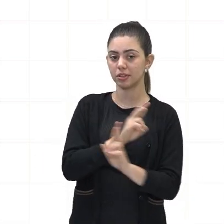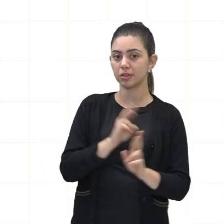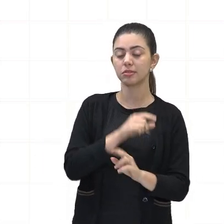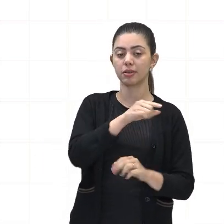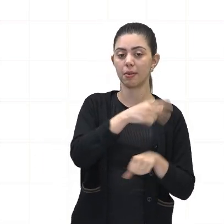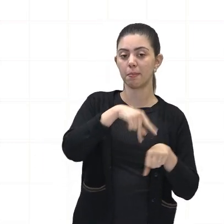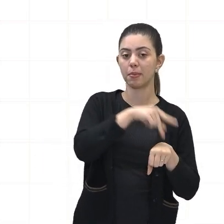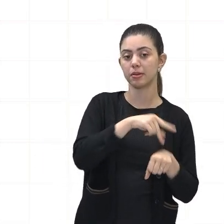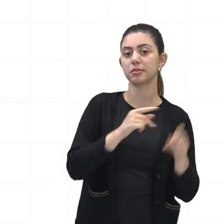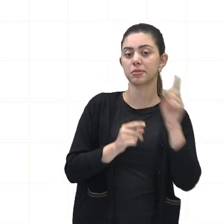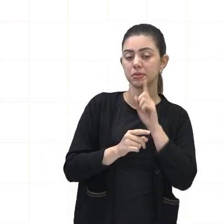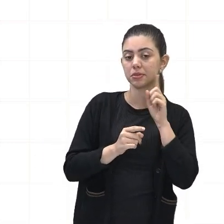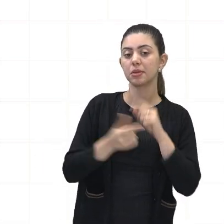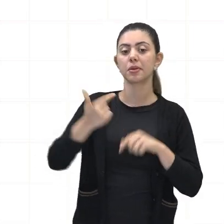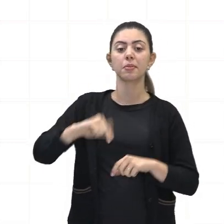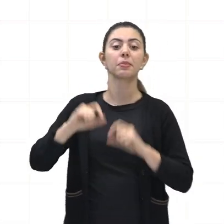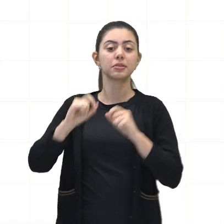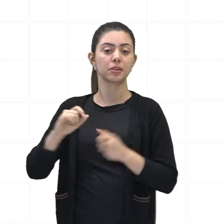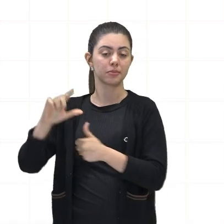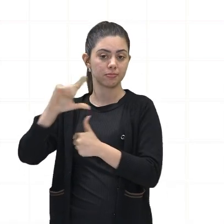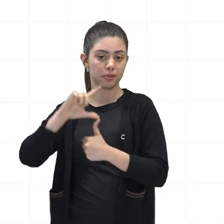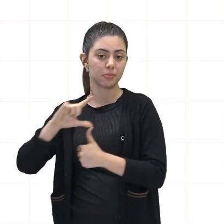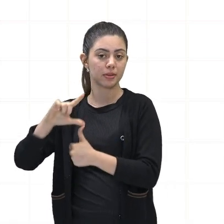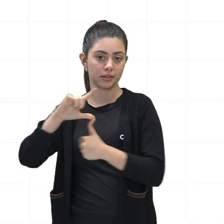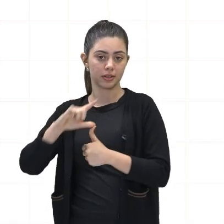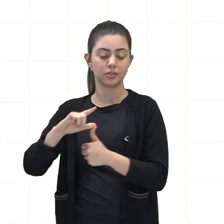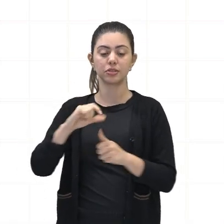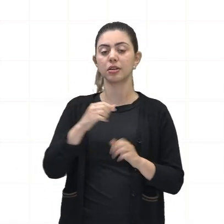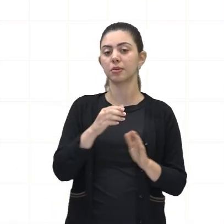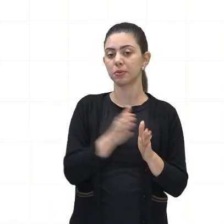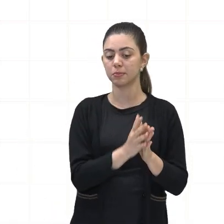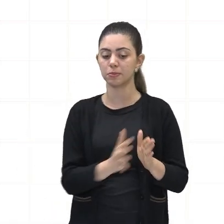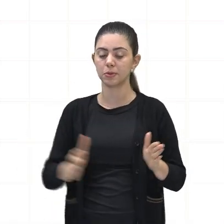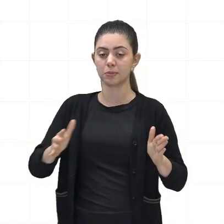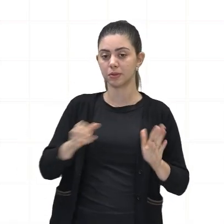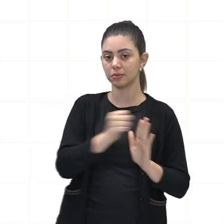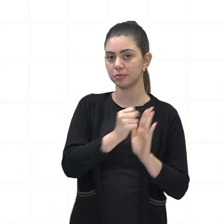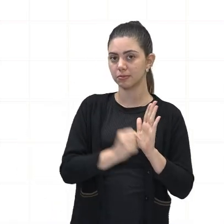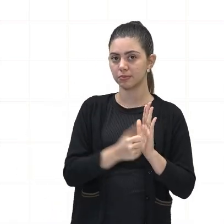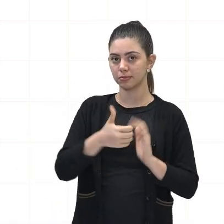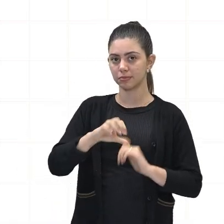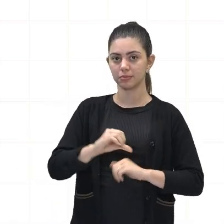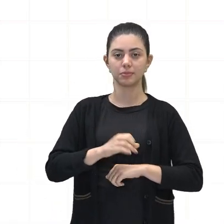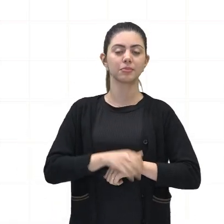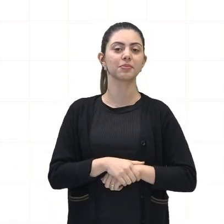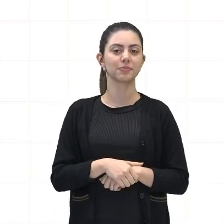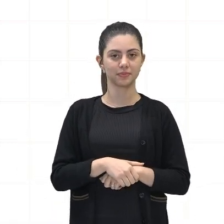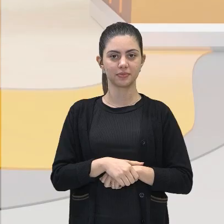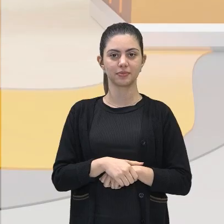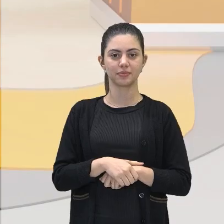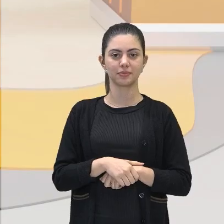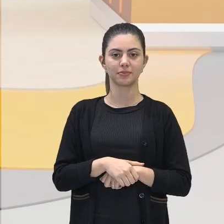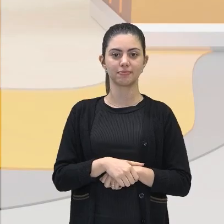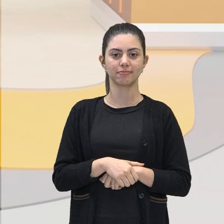estabelecidas entre Estados Unidos e a América Latina no século